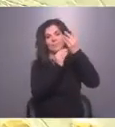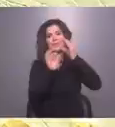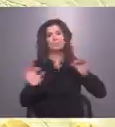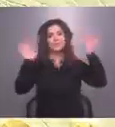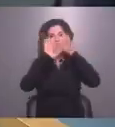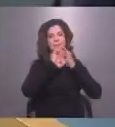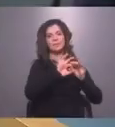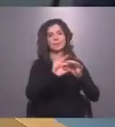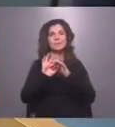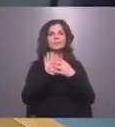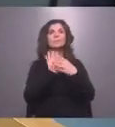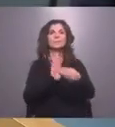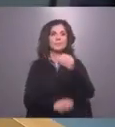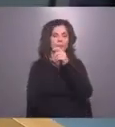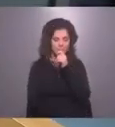Espírito Santo.